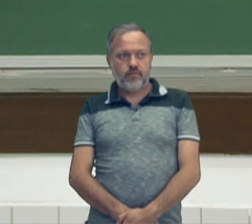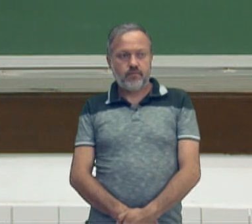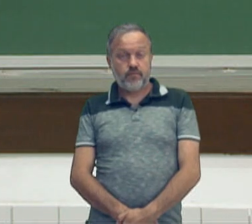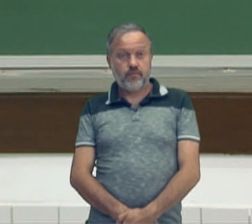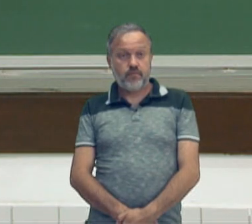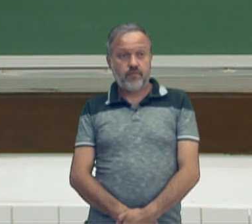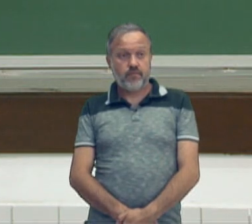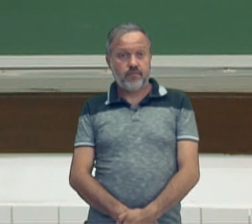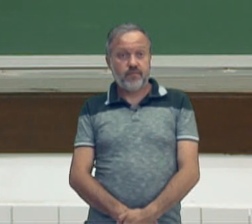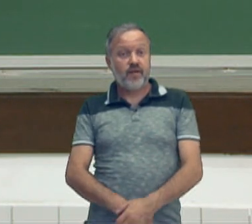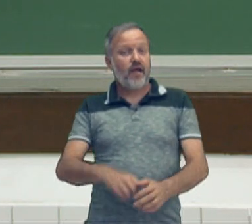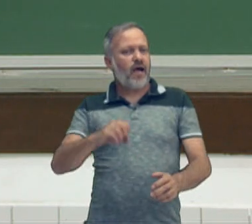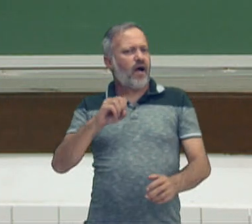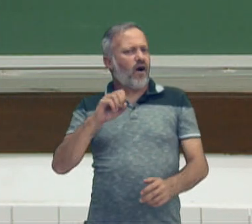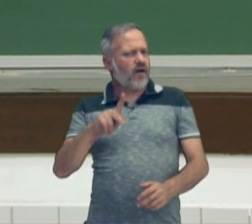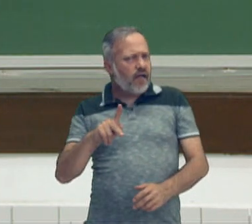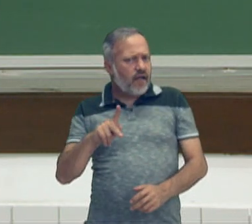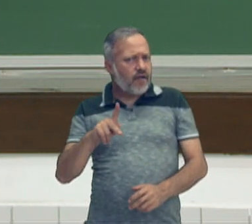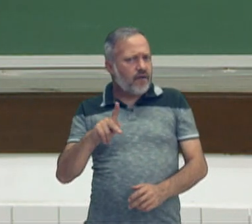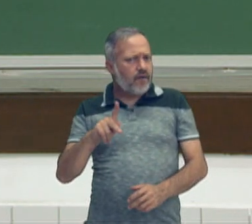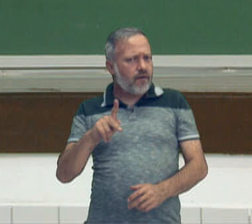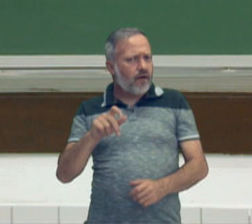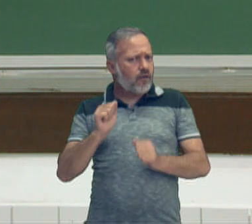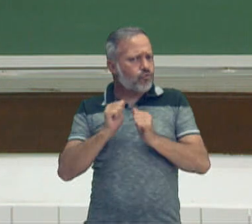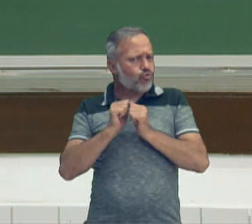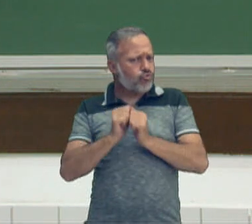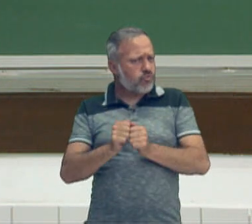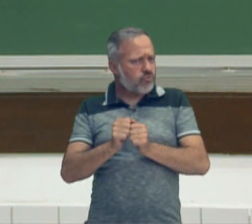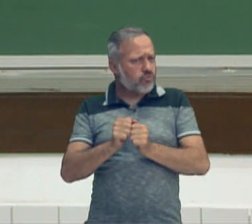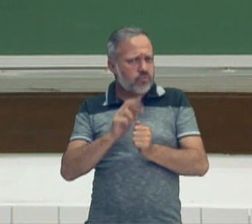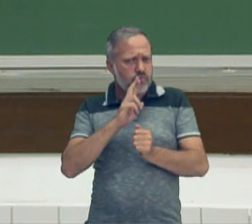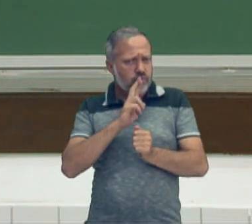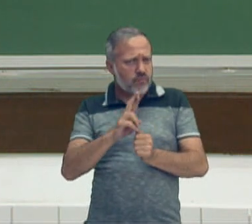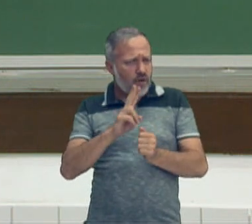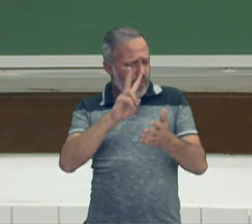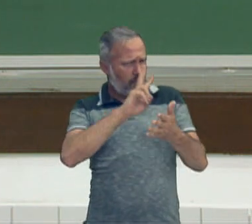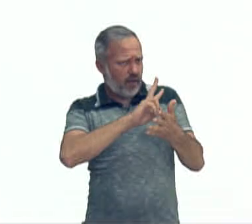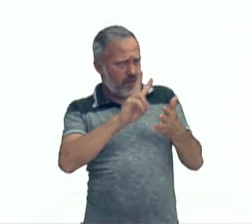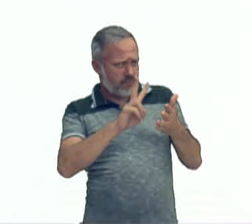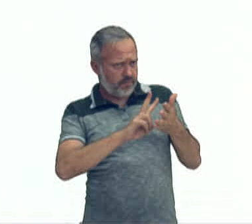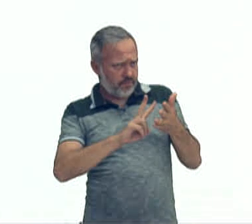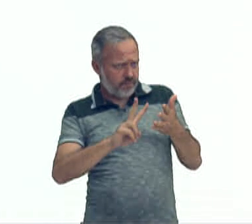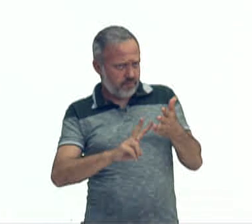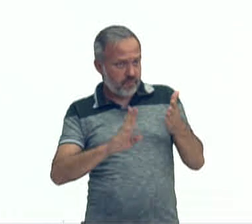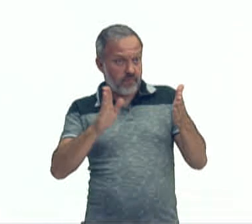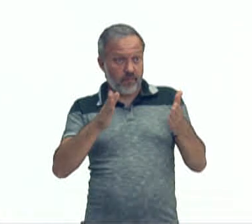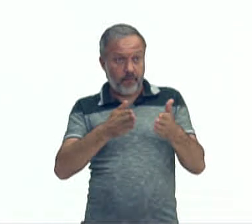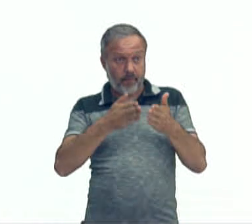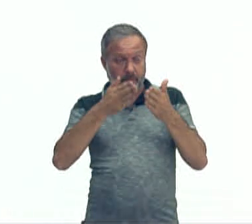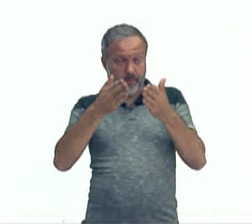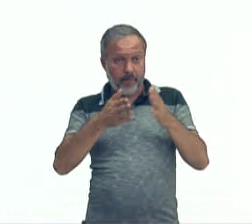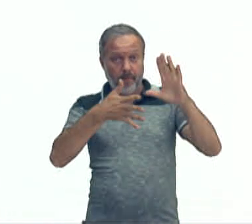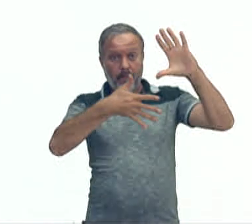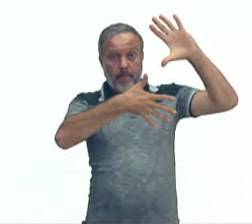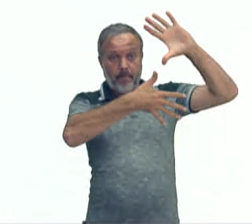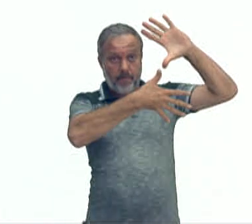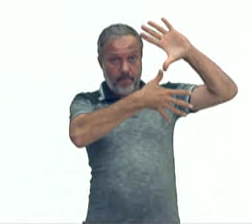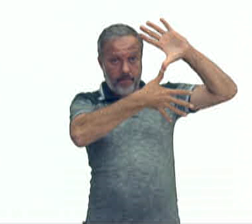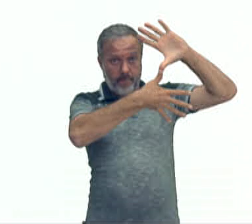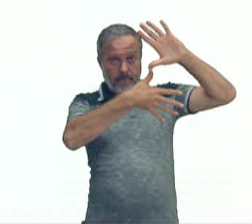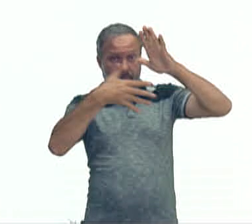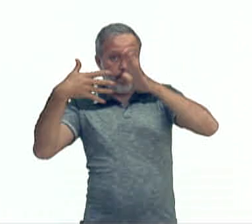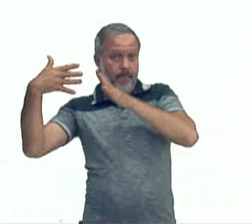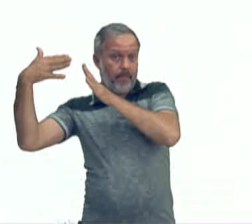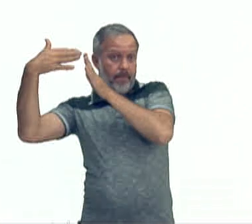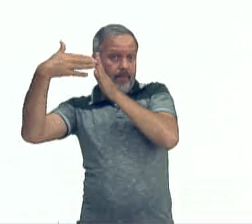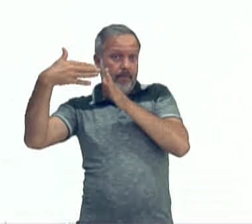Aí, moçada, tudo beleza? Tamo junto de novo. Vamos ler? Quando chegaram à América, os europeus